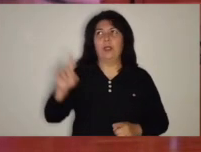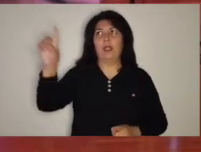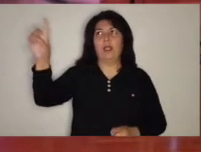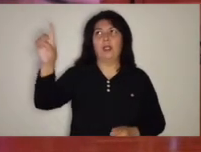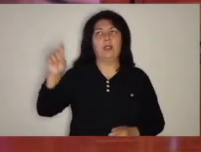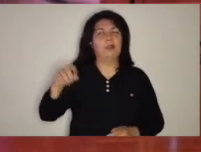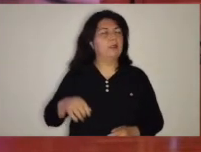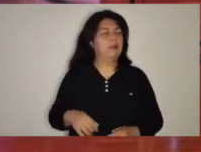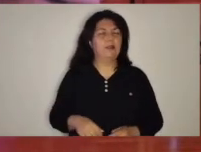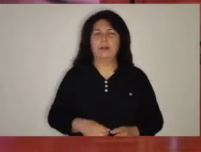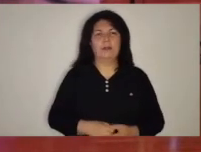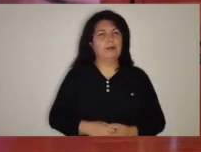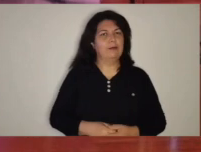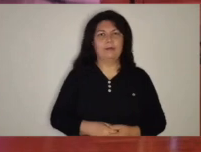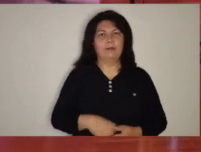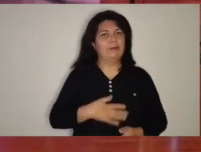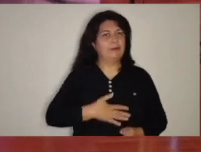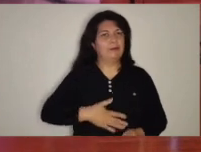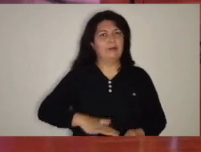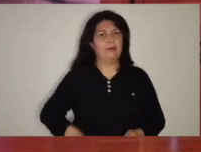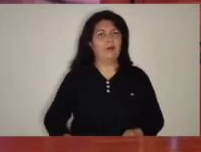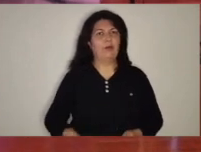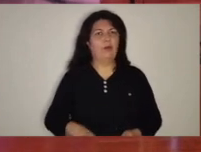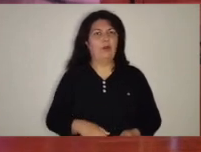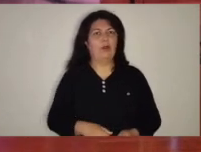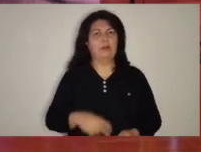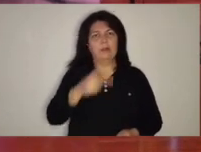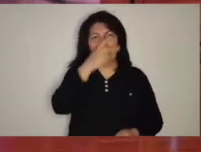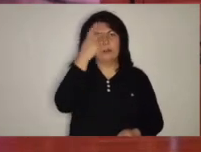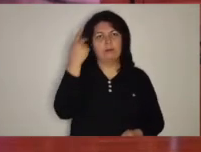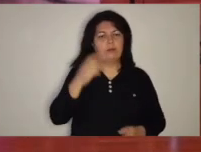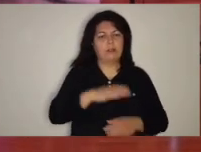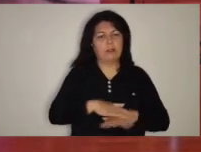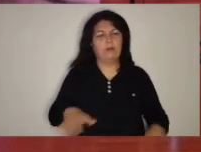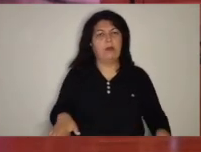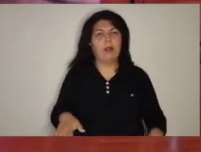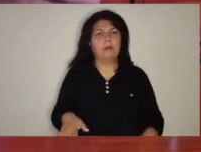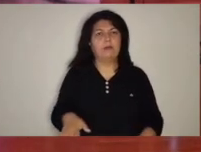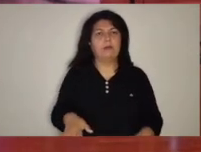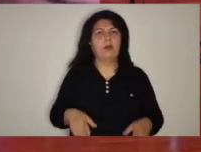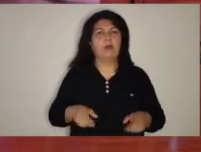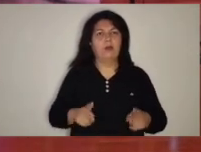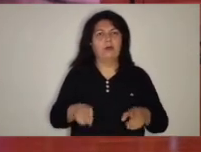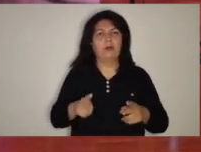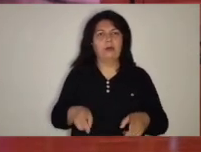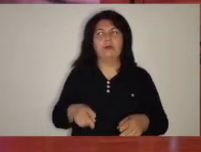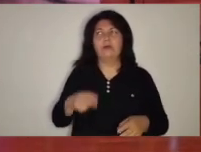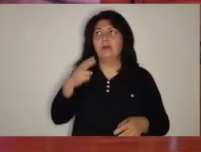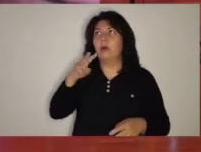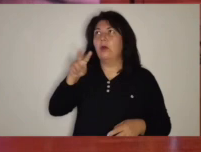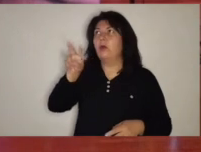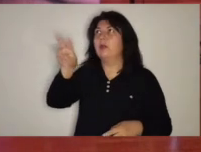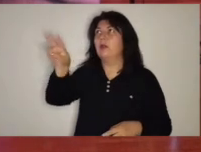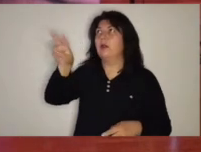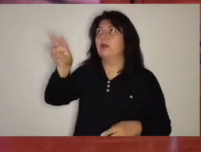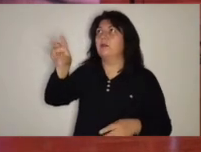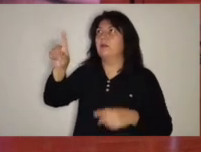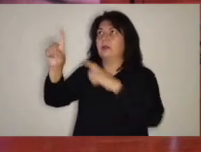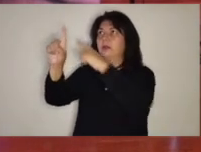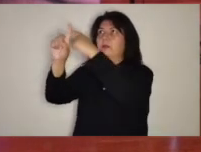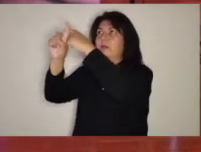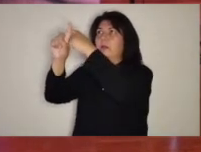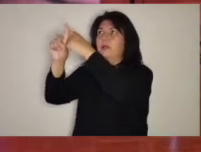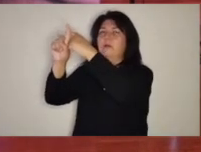param. Mas continuemos, com os olhos fixos na cruz. E continuemos, mesmo que você precise